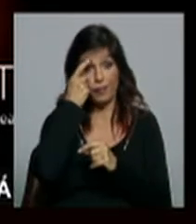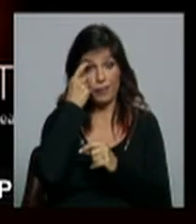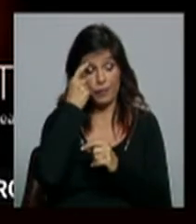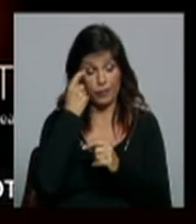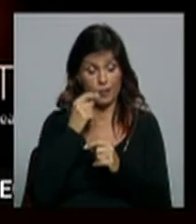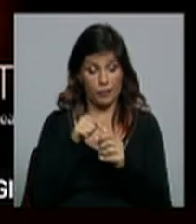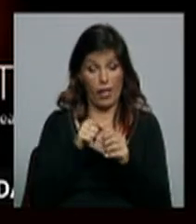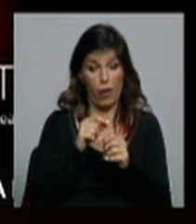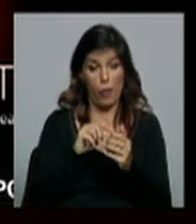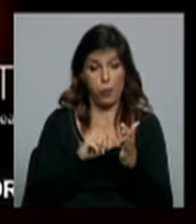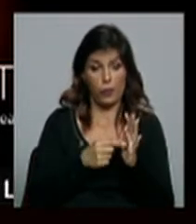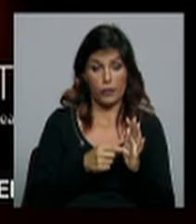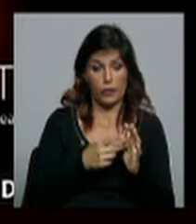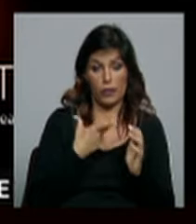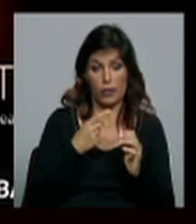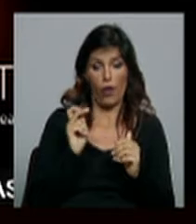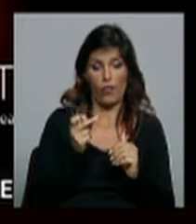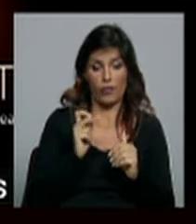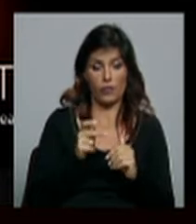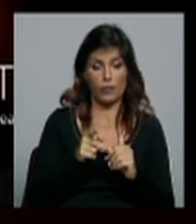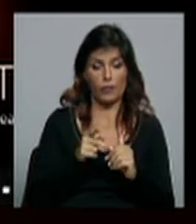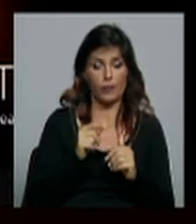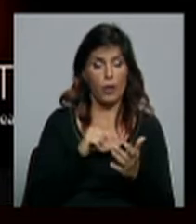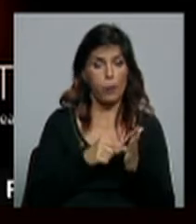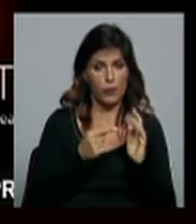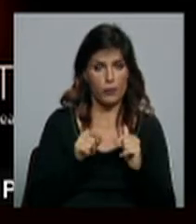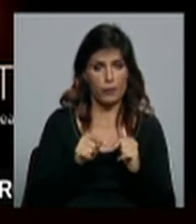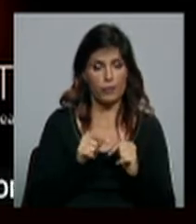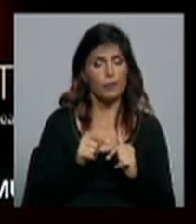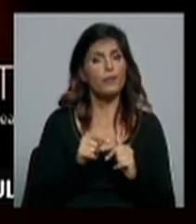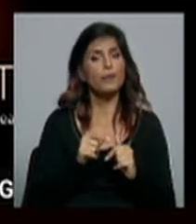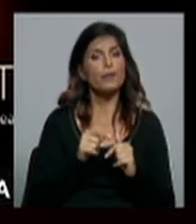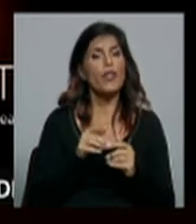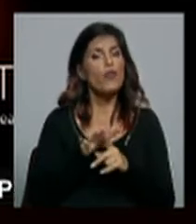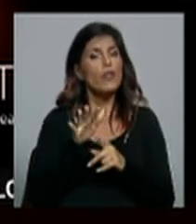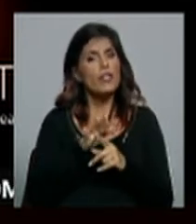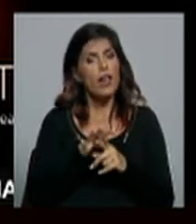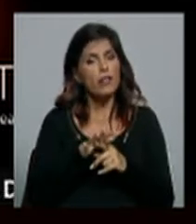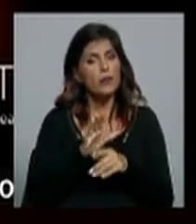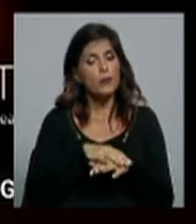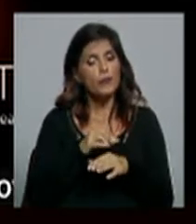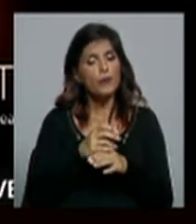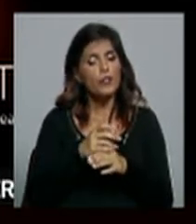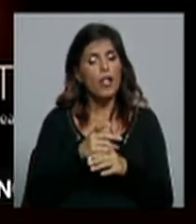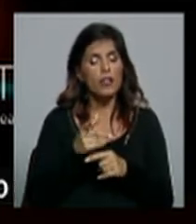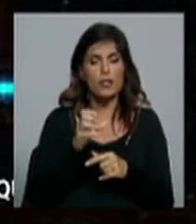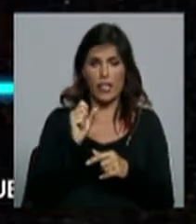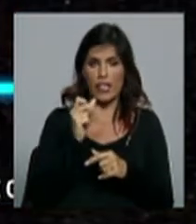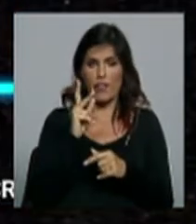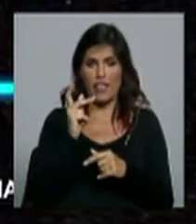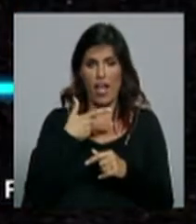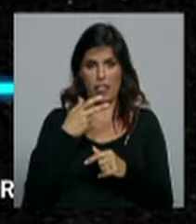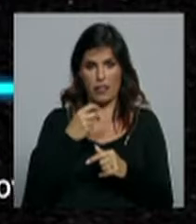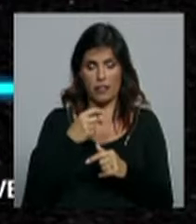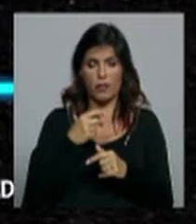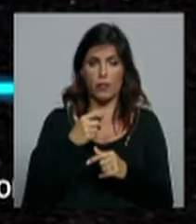a cada cerca de 19 anos e que é um ponto que é afetado pela gravidade, obviamente, do Sol, mas também dos planetas